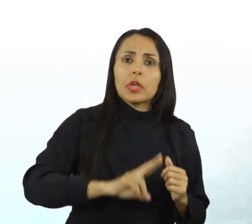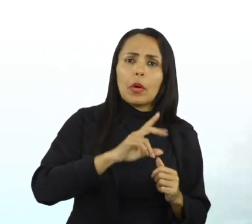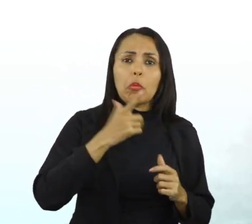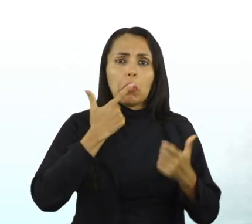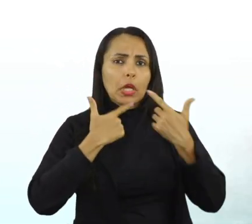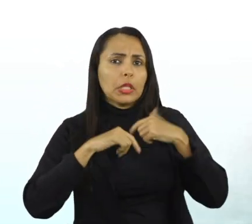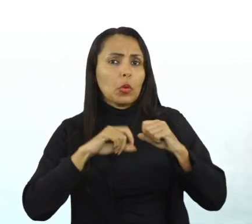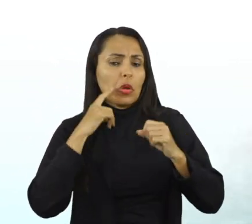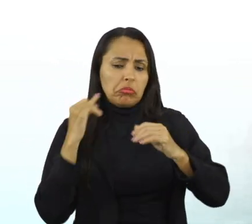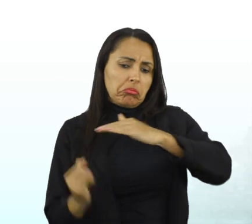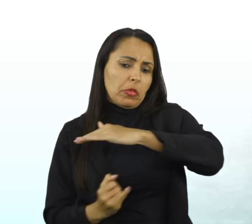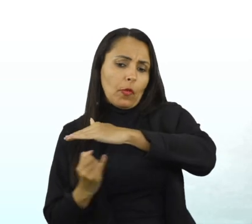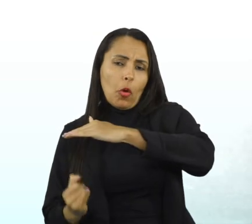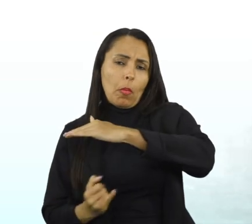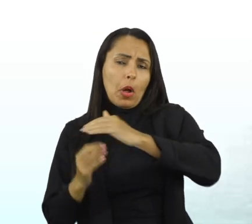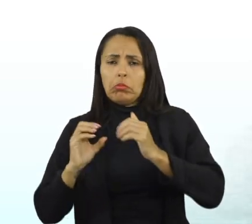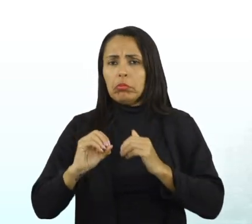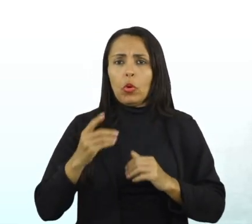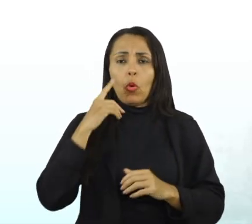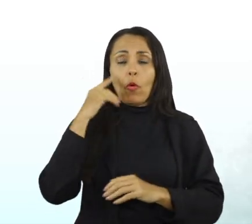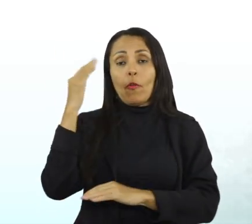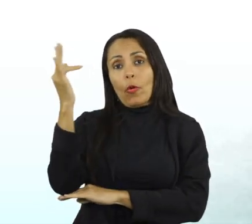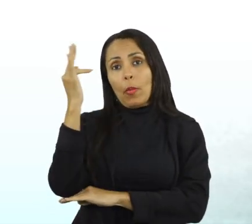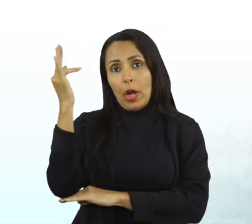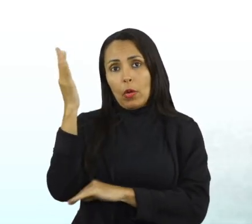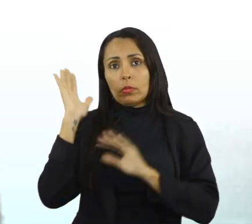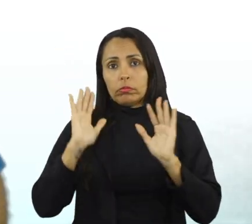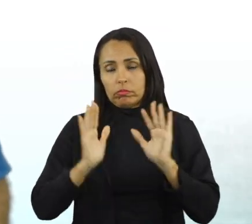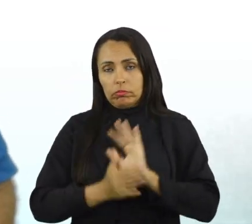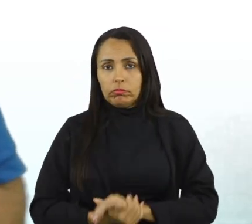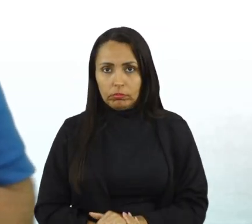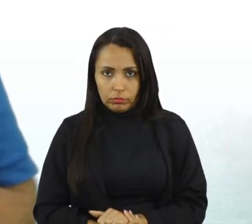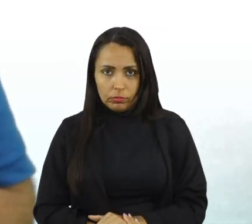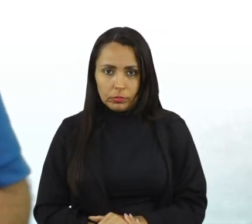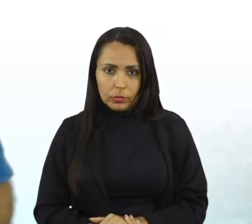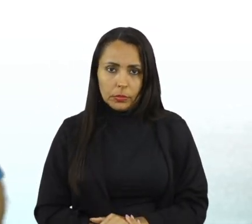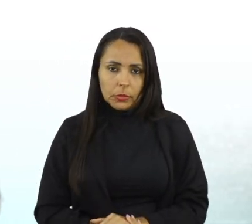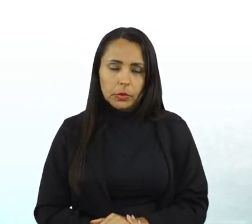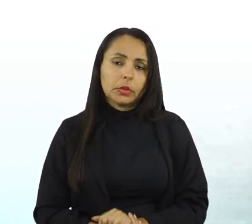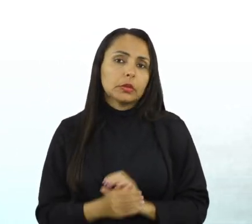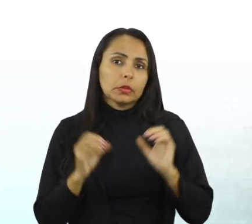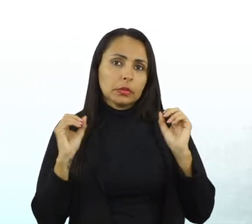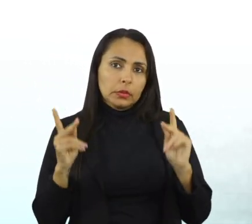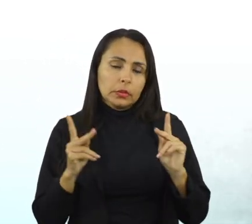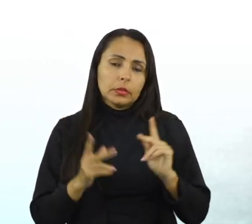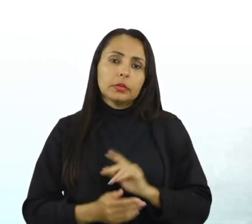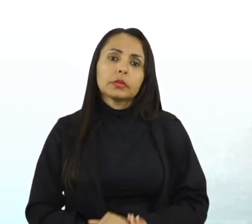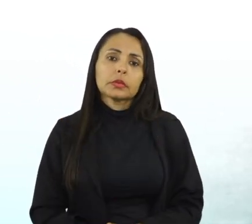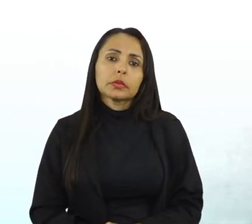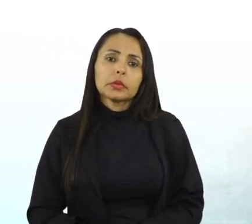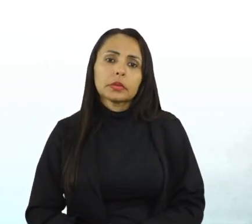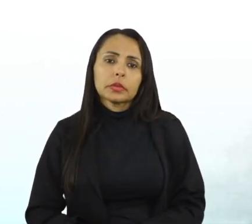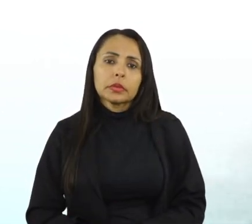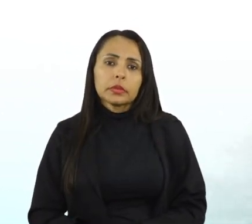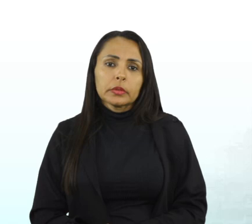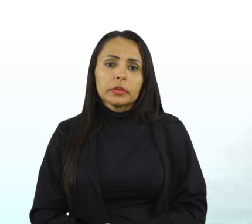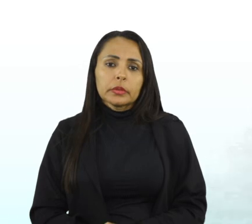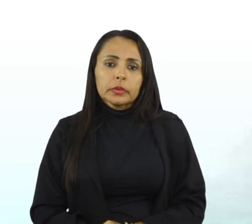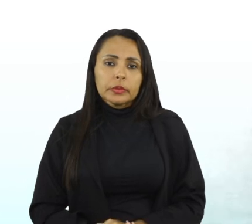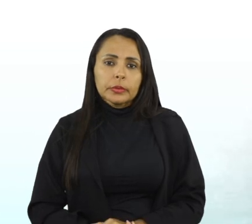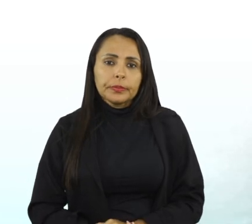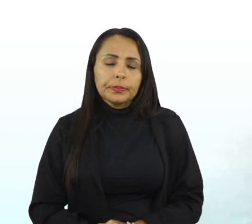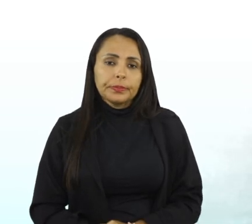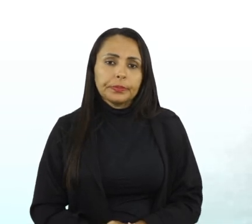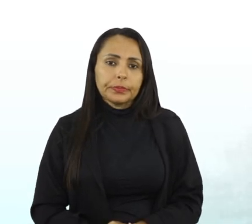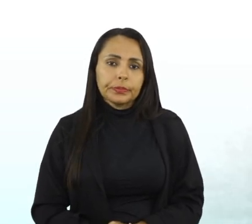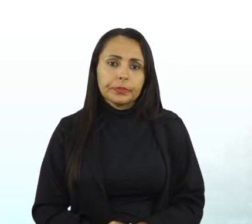usar uma linguagem formal, ora você pode usar uma linguagem o quê? Informal. Ok? Então, olha lá.